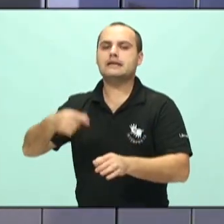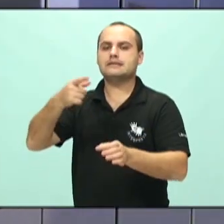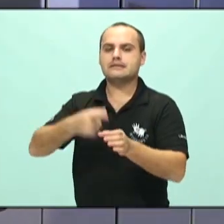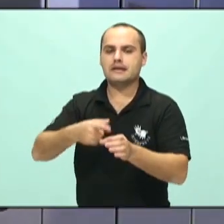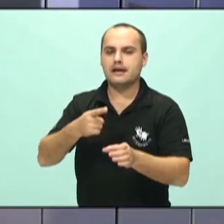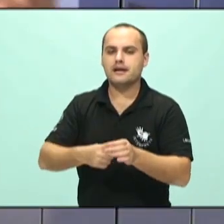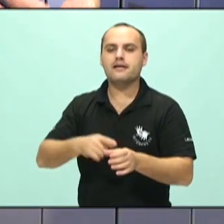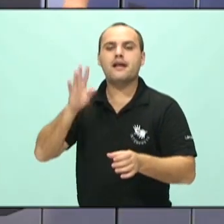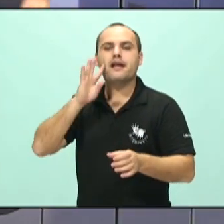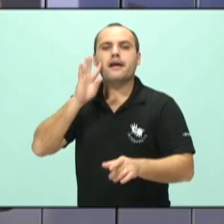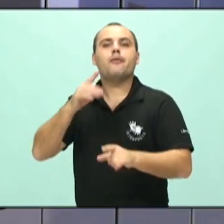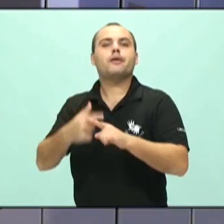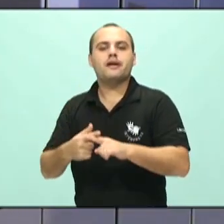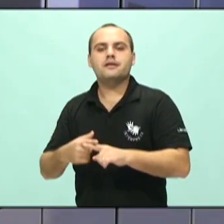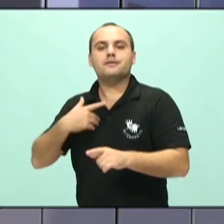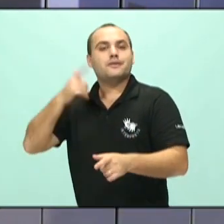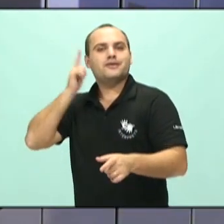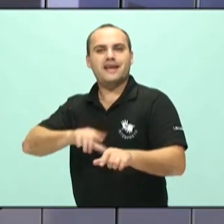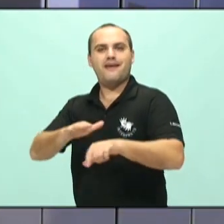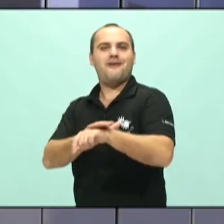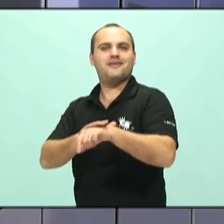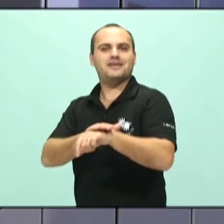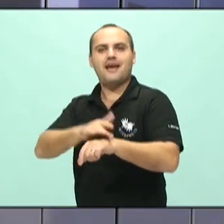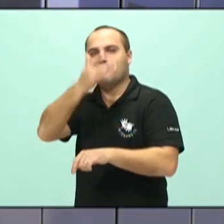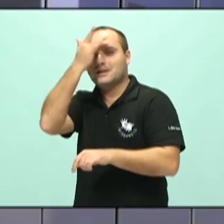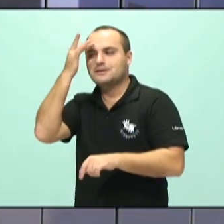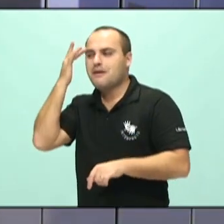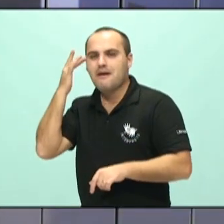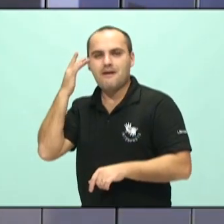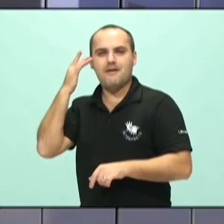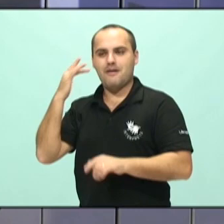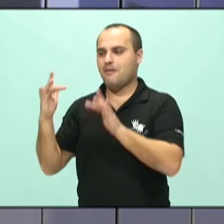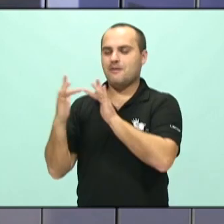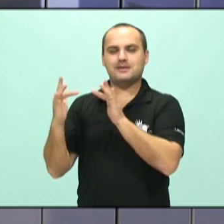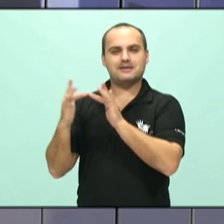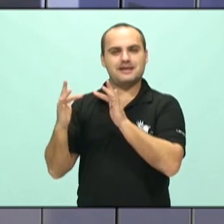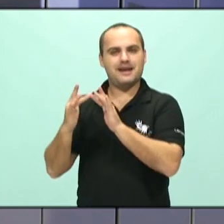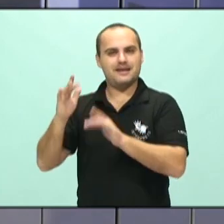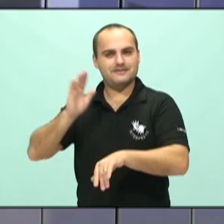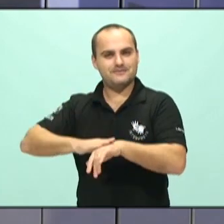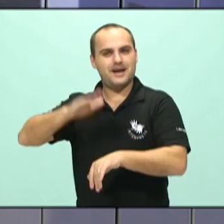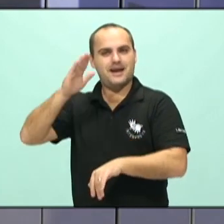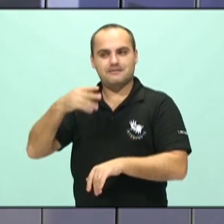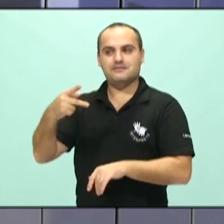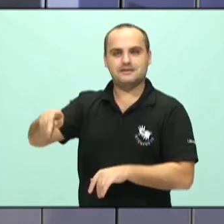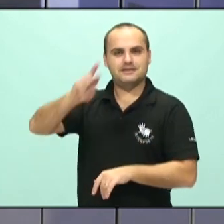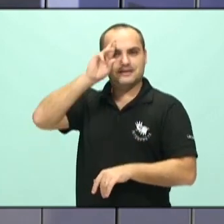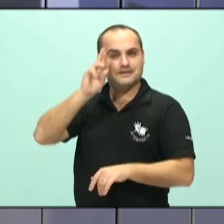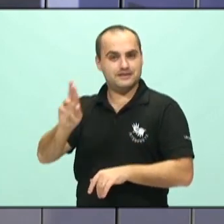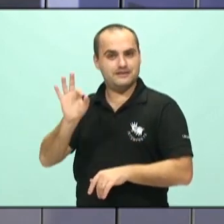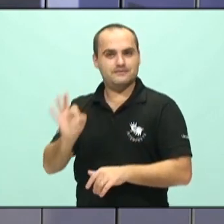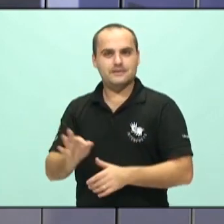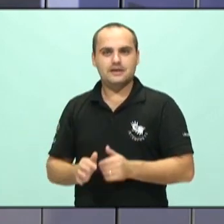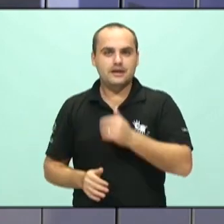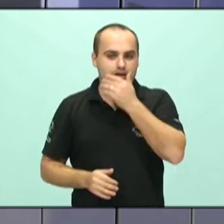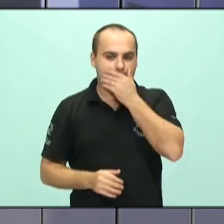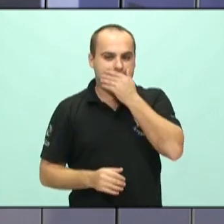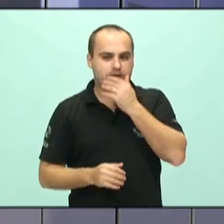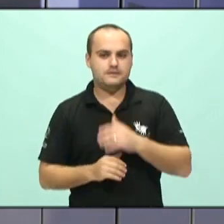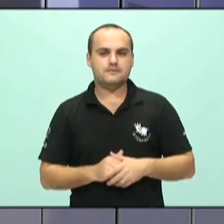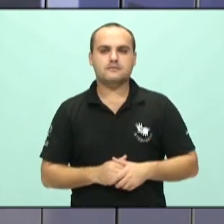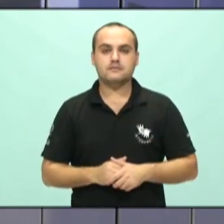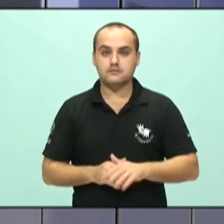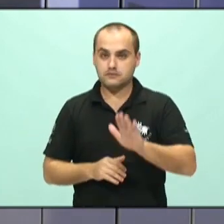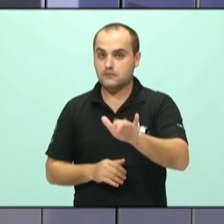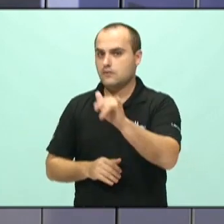cidade, daí é legal porque tu consegue perfeito. conversar com as pessoas mais, então tu ouve mais os teus patrões, né? Um exemplo bem rápido,